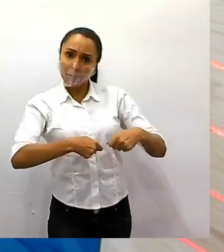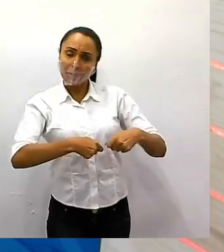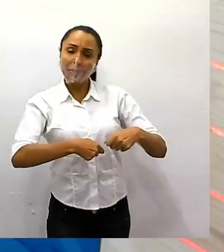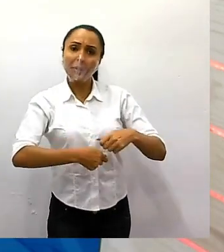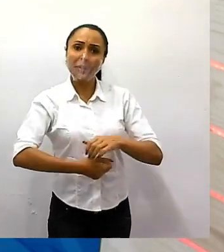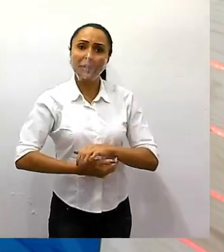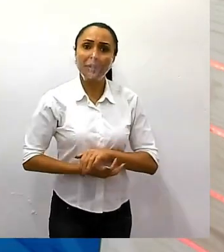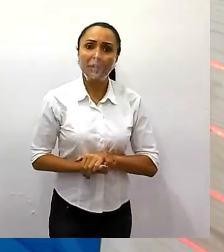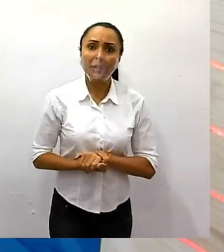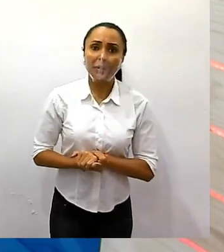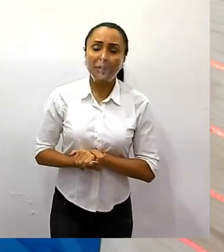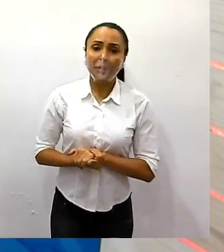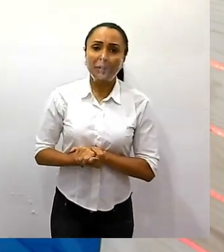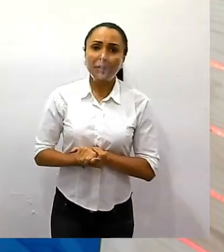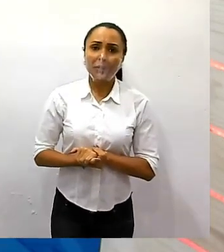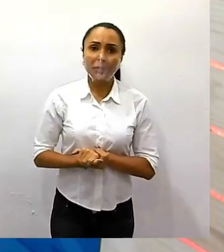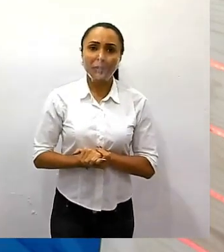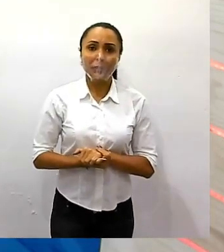com